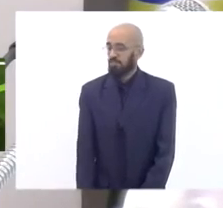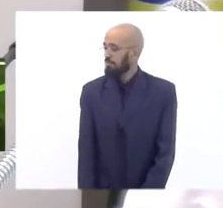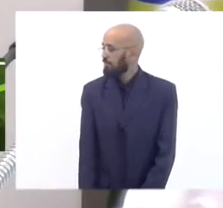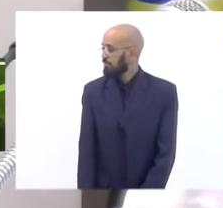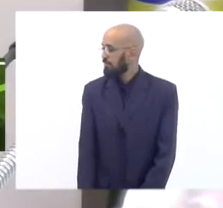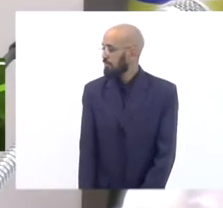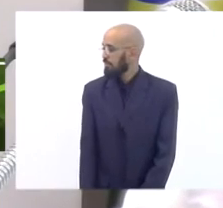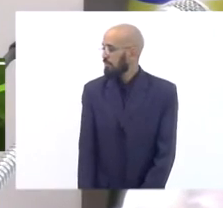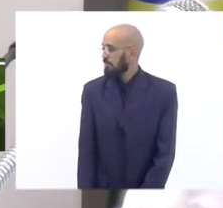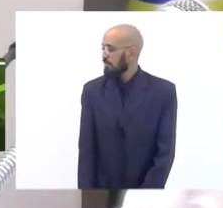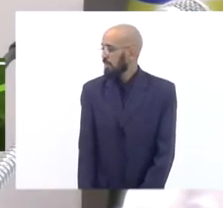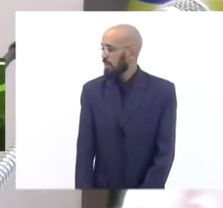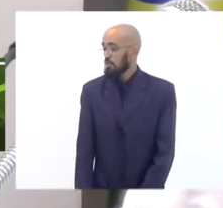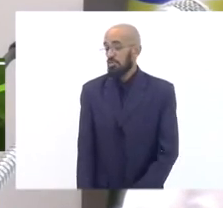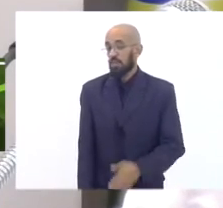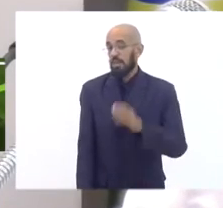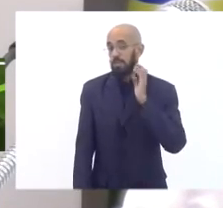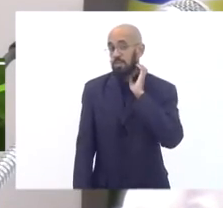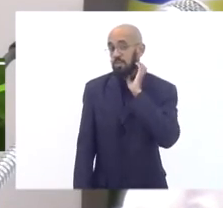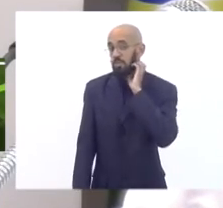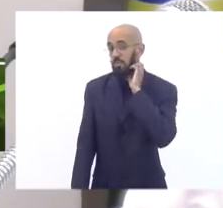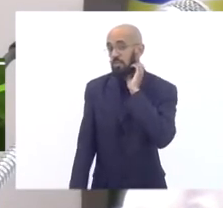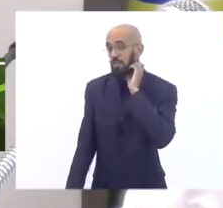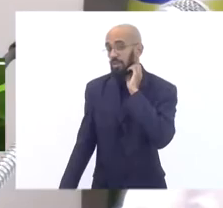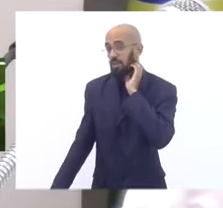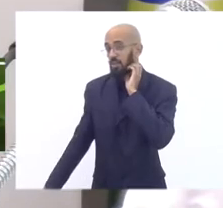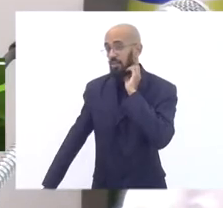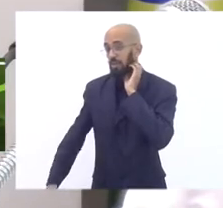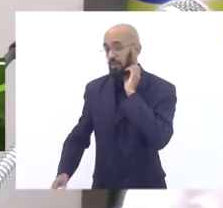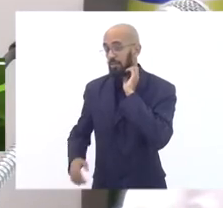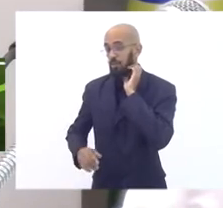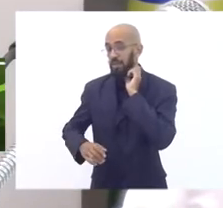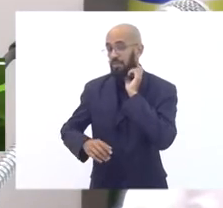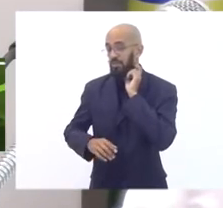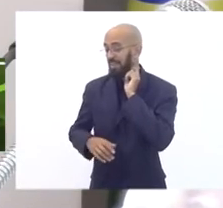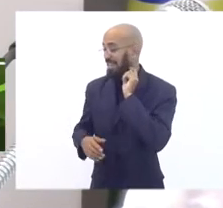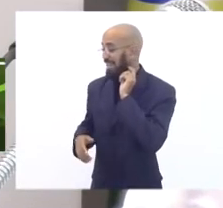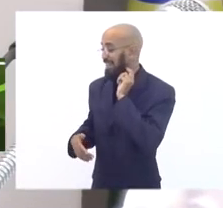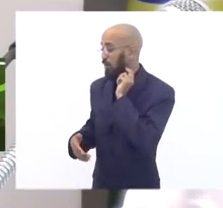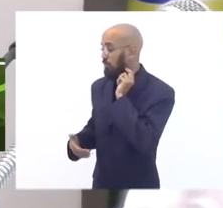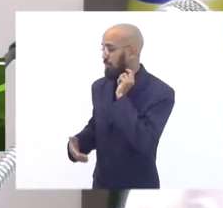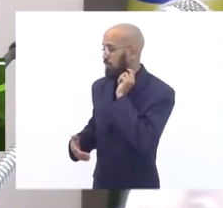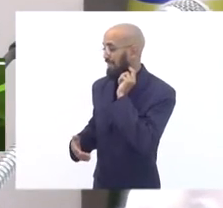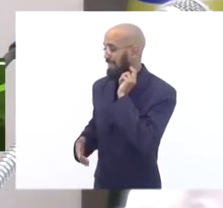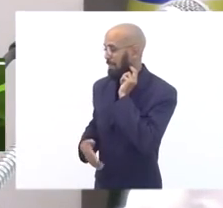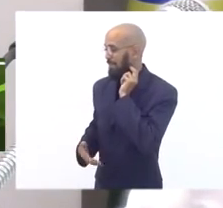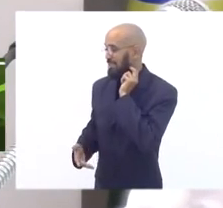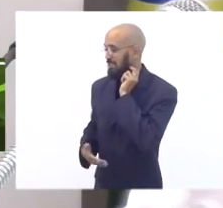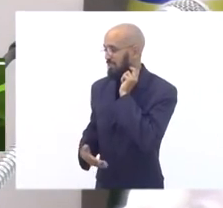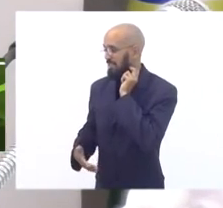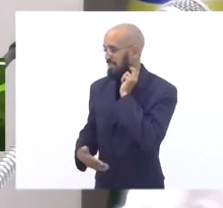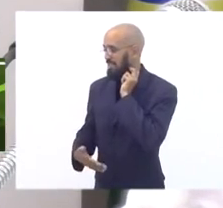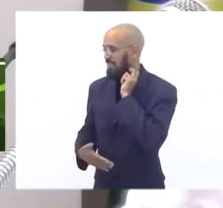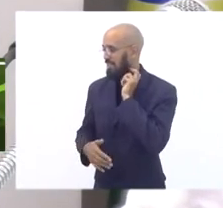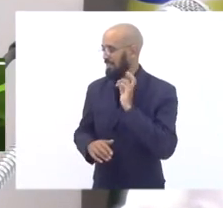de transporte. Aí ele, por favor, vocês estão indo falar de transporte? Não. Por favor,